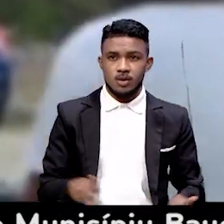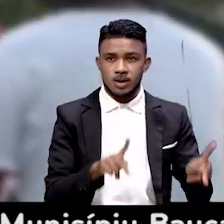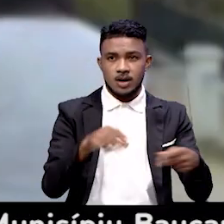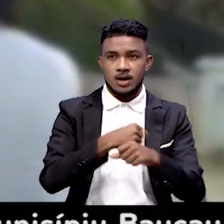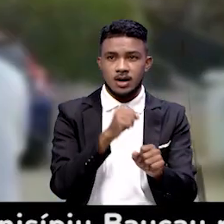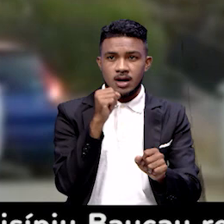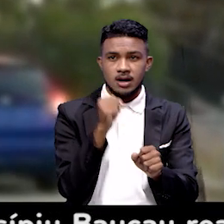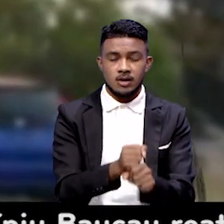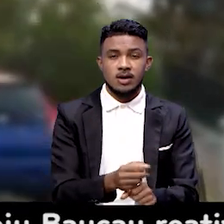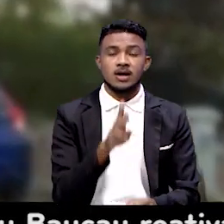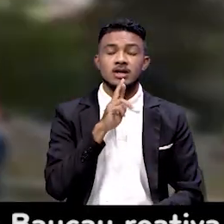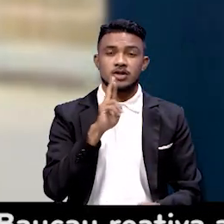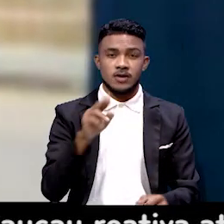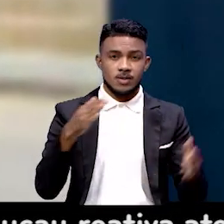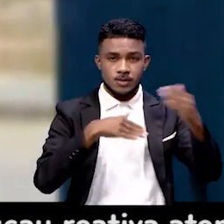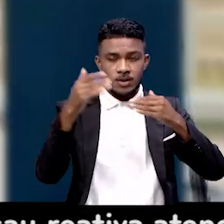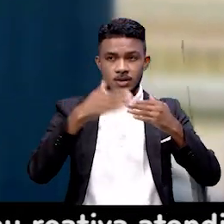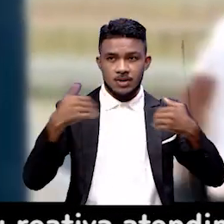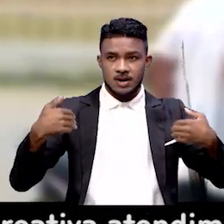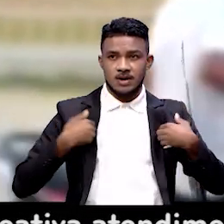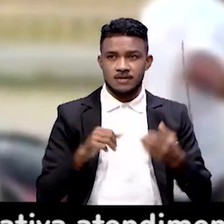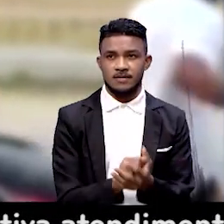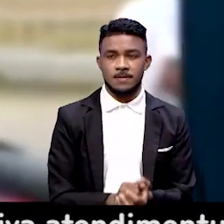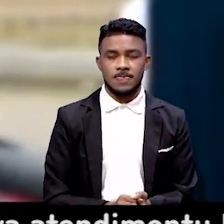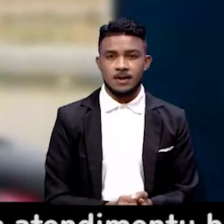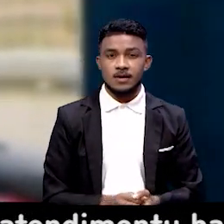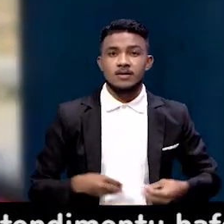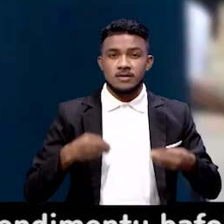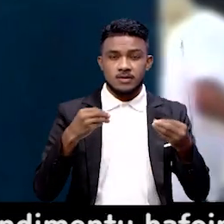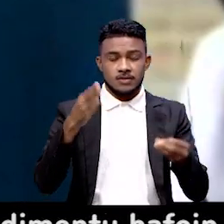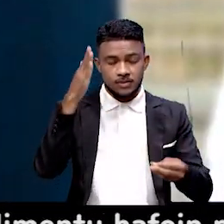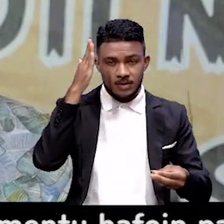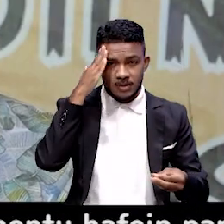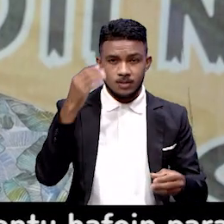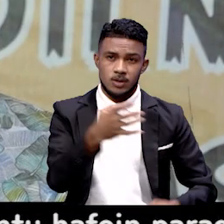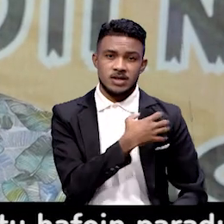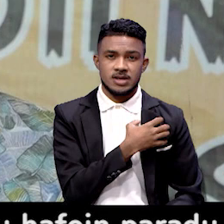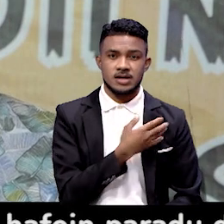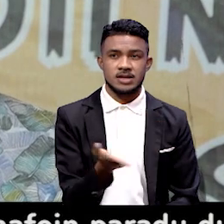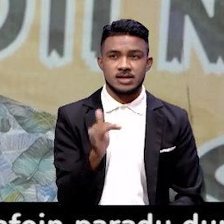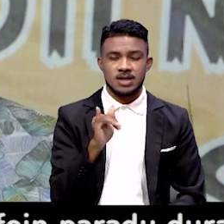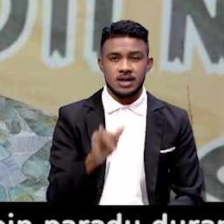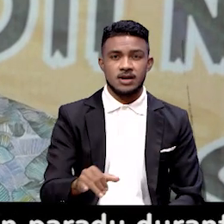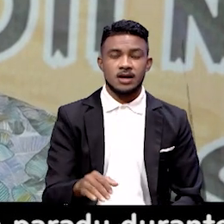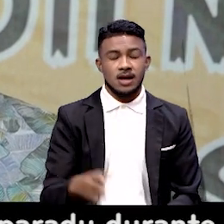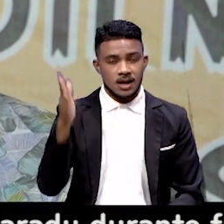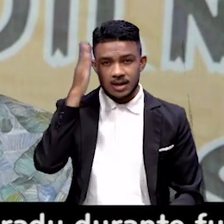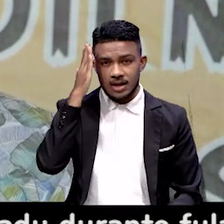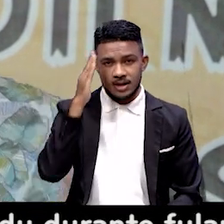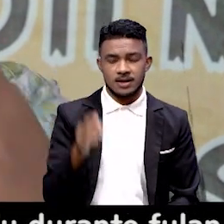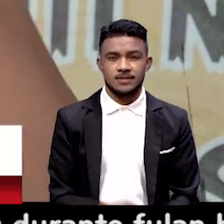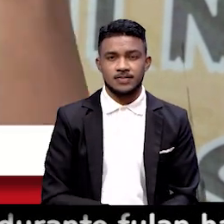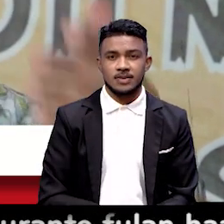onde resolve problema refere. Sim, onde entrega a polícia? E onde se reconhece malo? Por ser